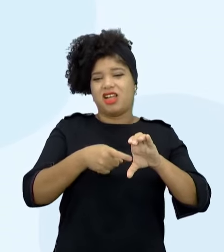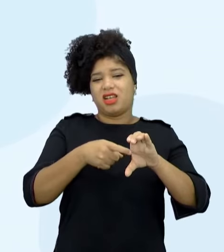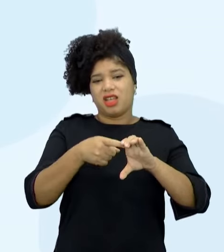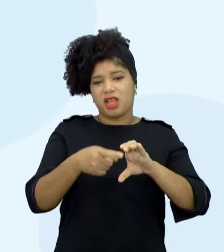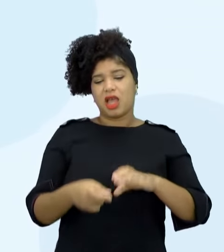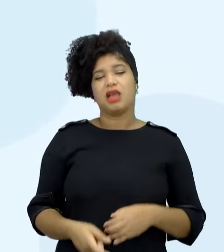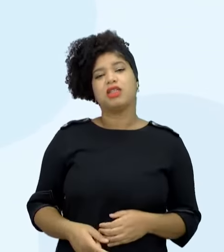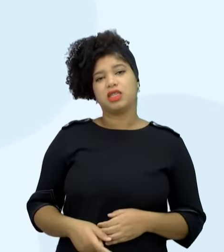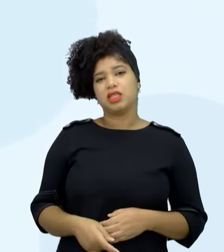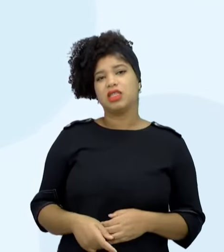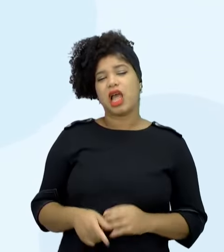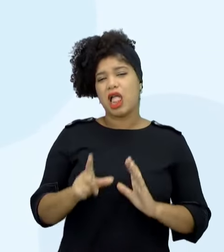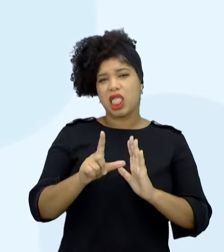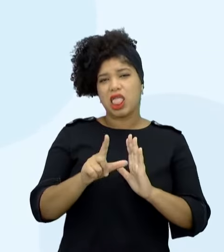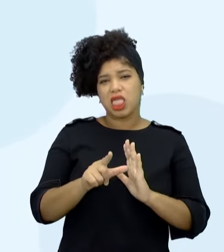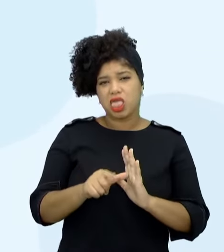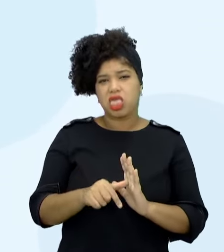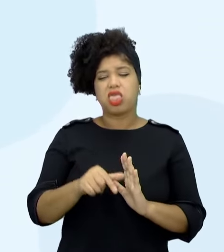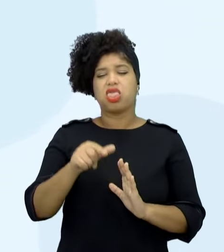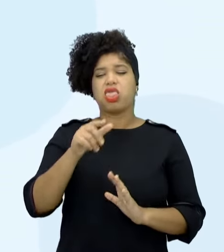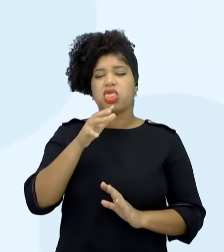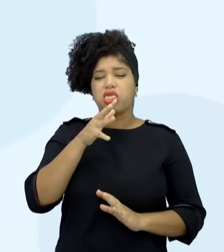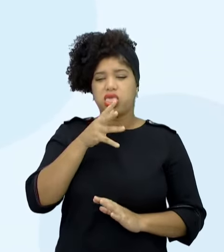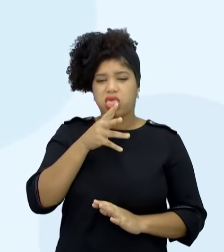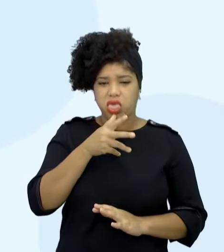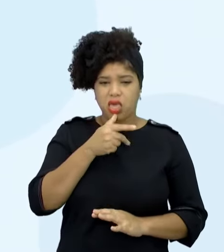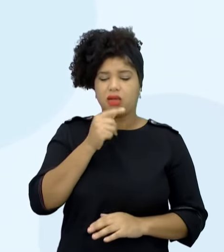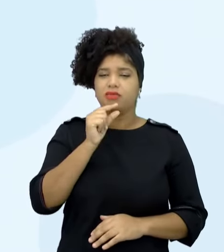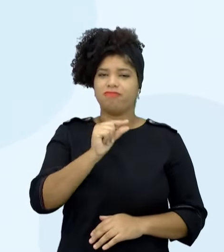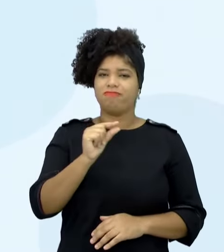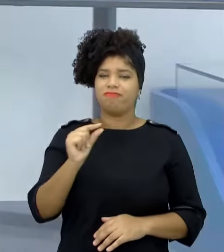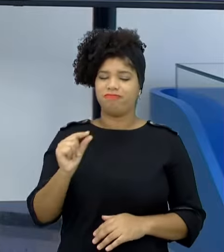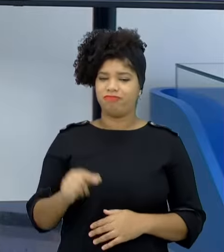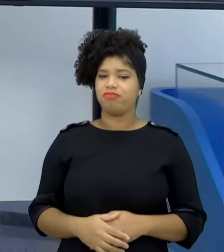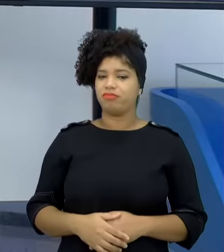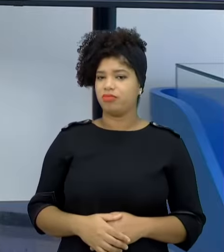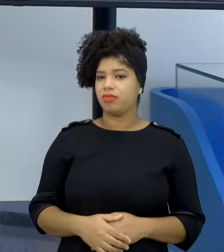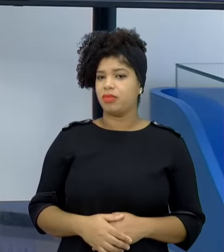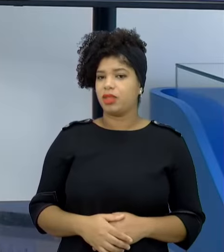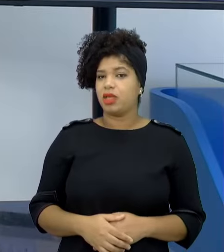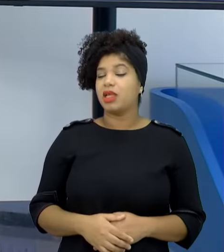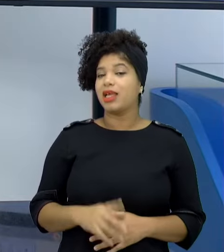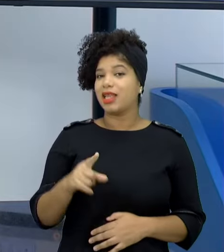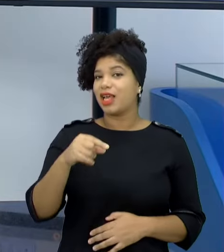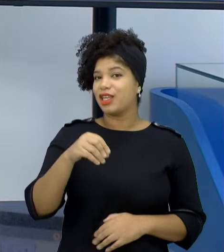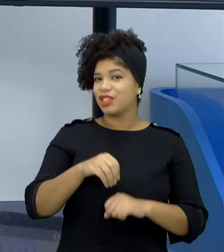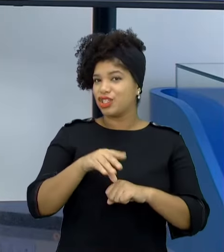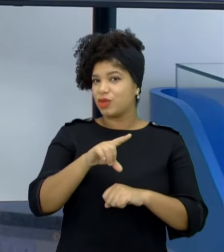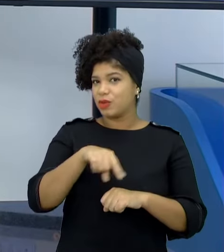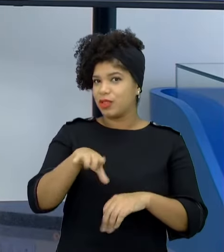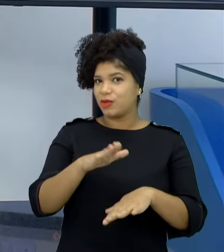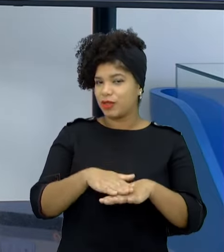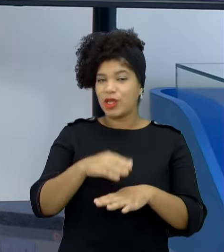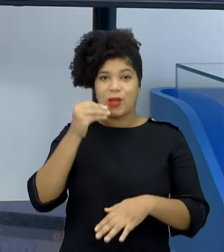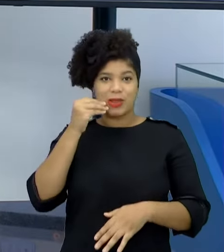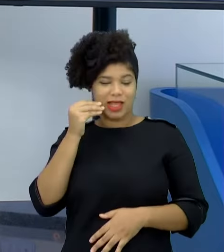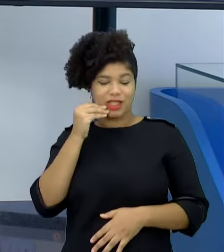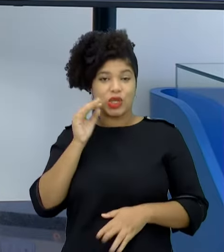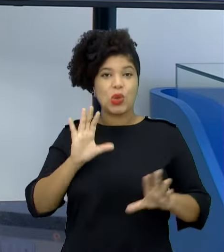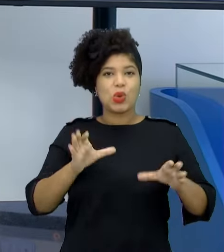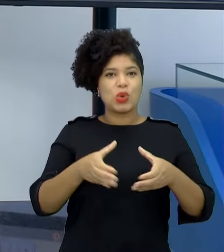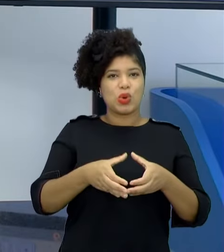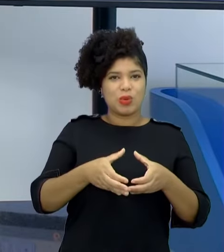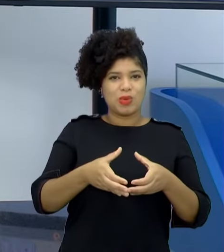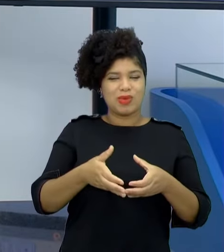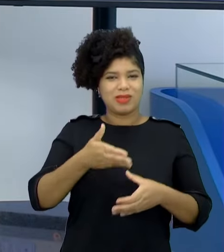de funcionamento. Esse processo de fazer o levantamento aqui era essencial que você fizesse com um grupo, né? Um grupinho aí de seus colegas e tal,